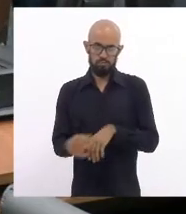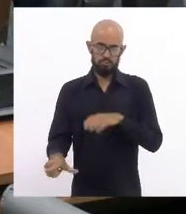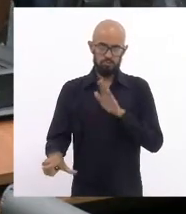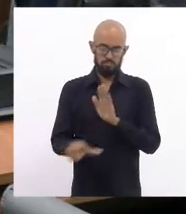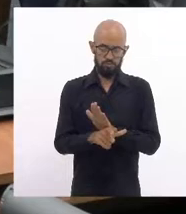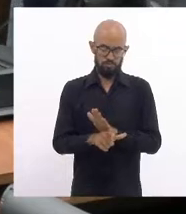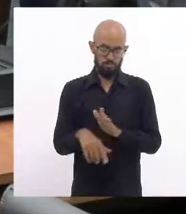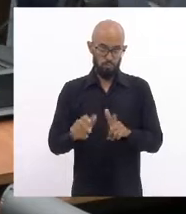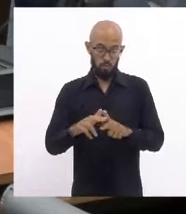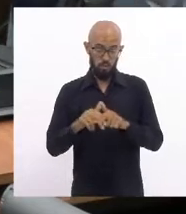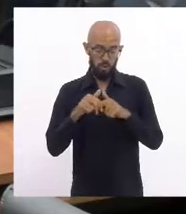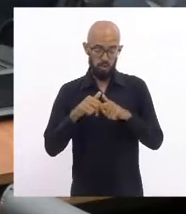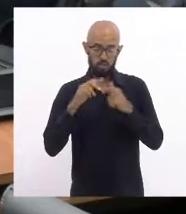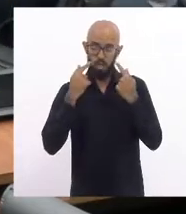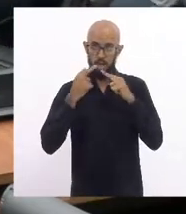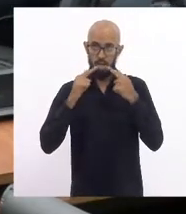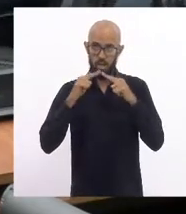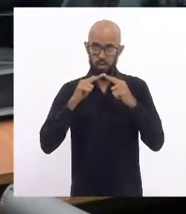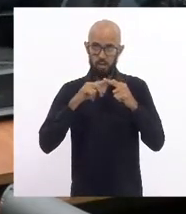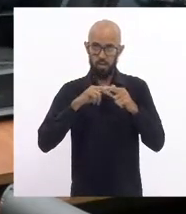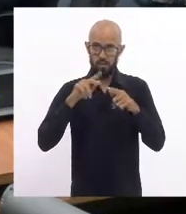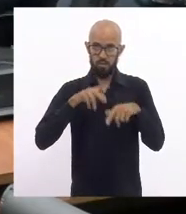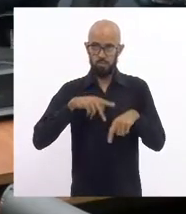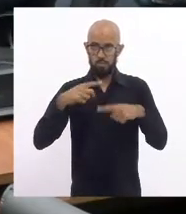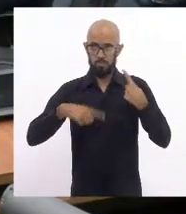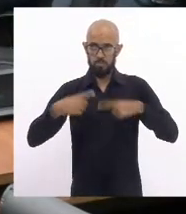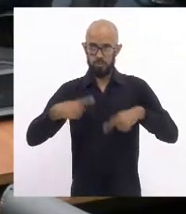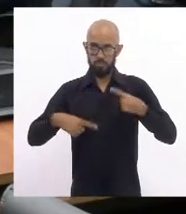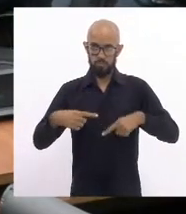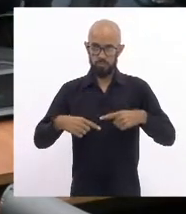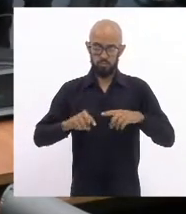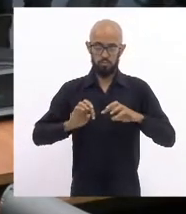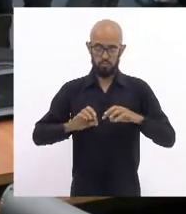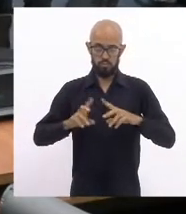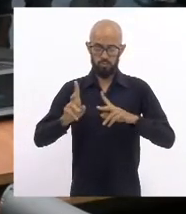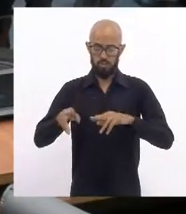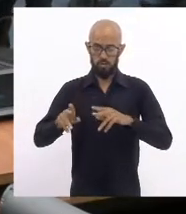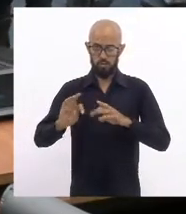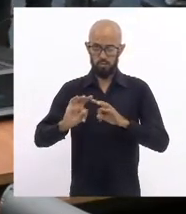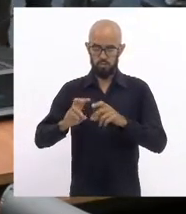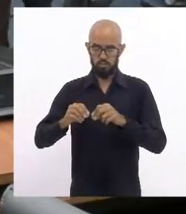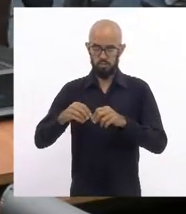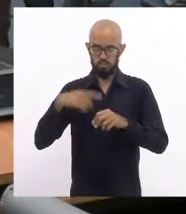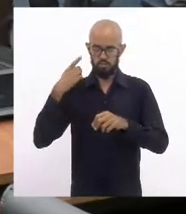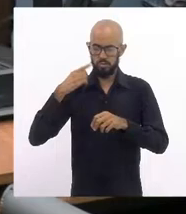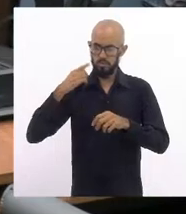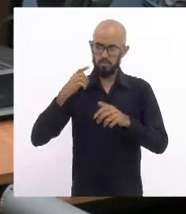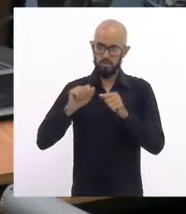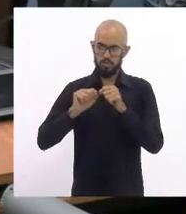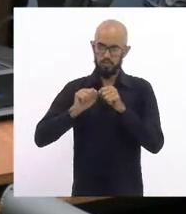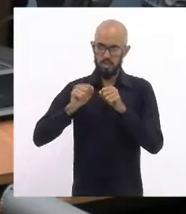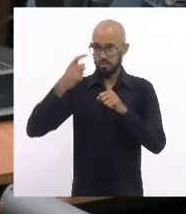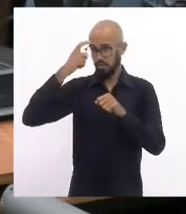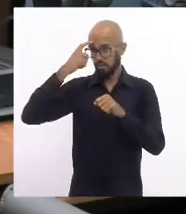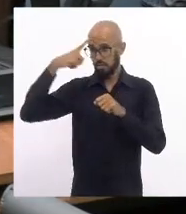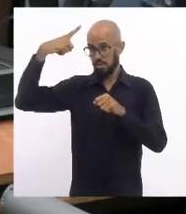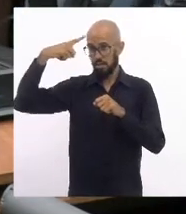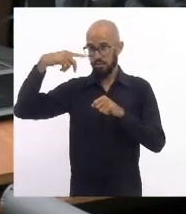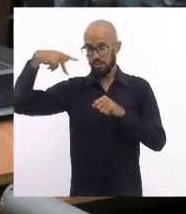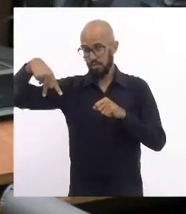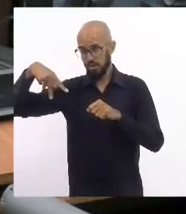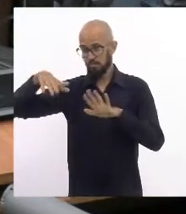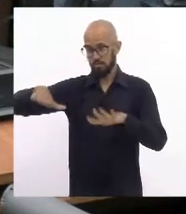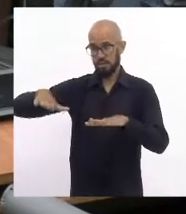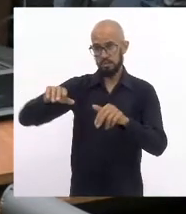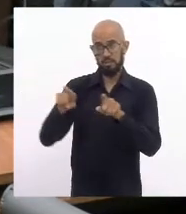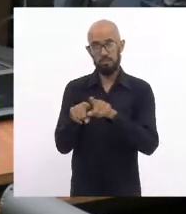população, assim como todos os deputados e deputadas aqui produzem, não só das suas mentes brilhantes, mas em consonância